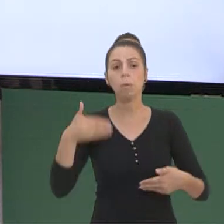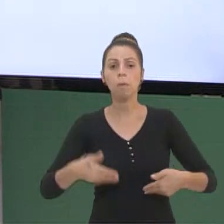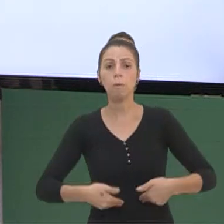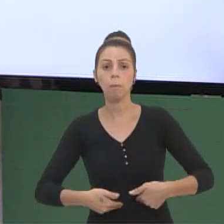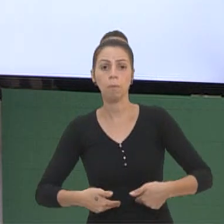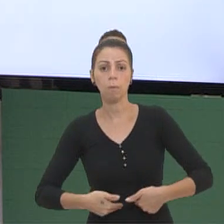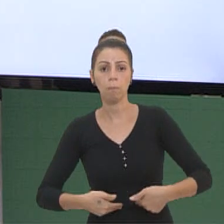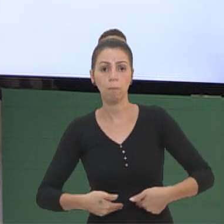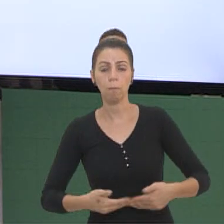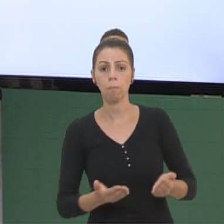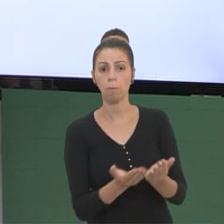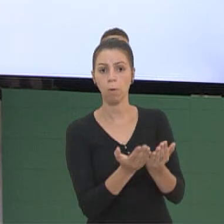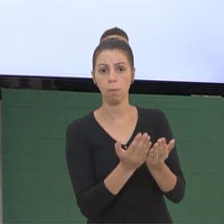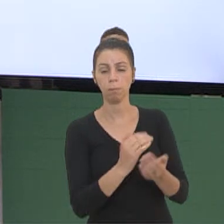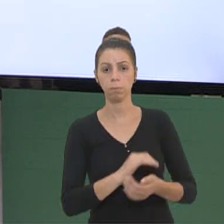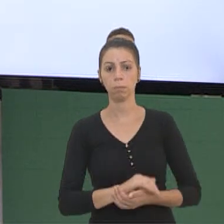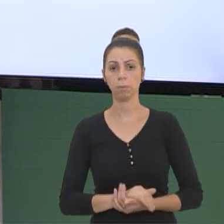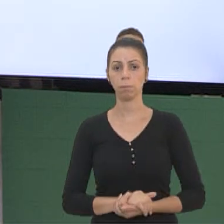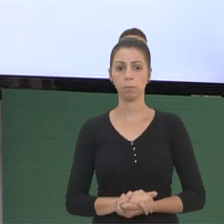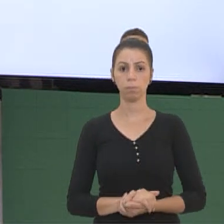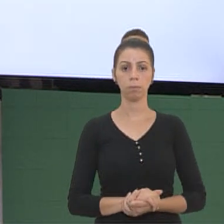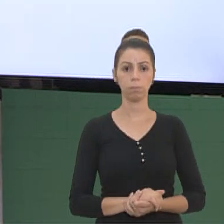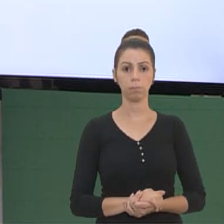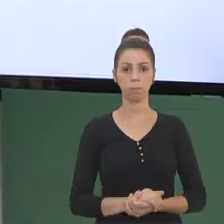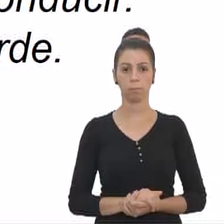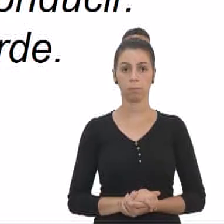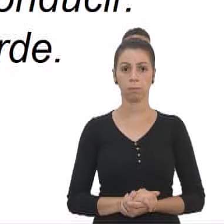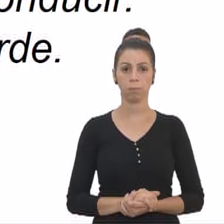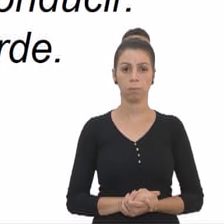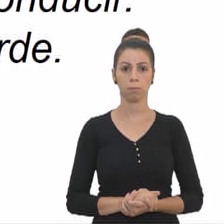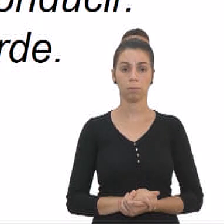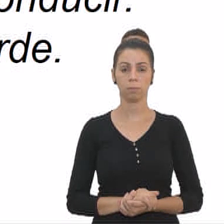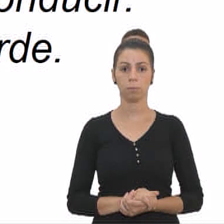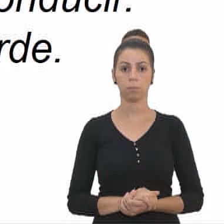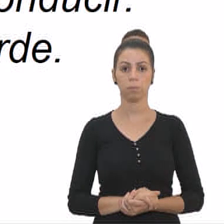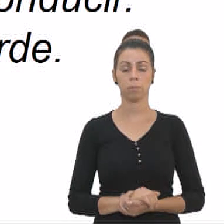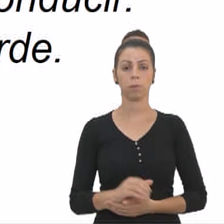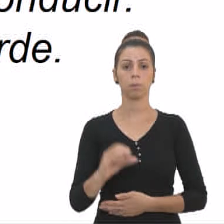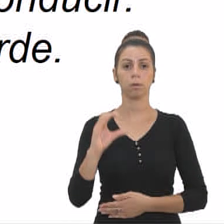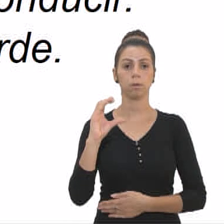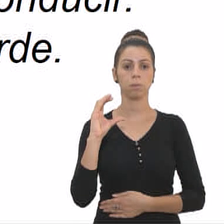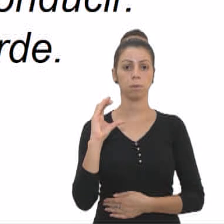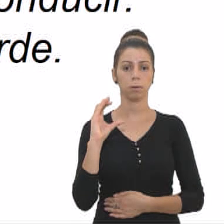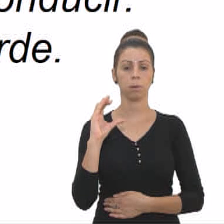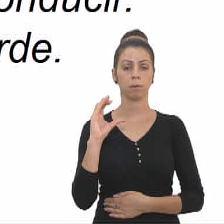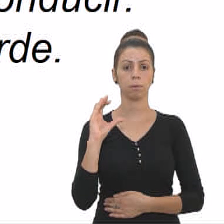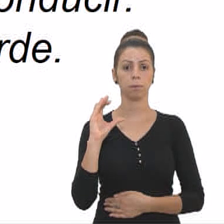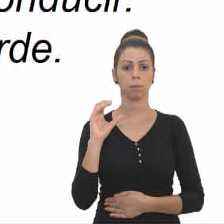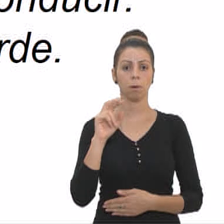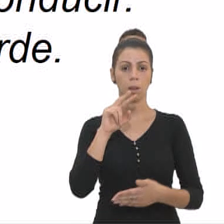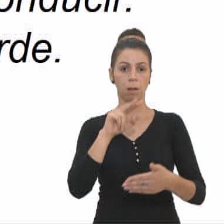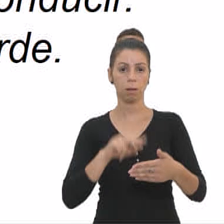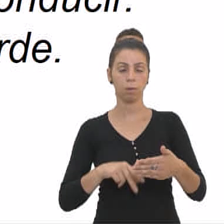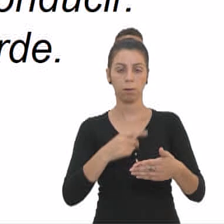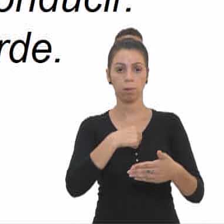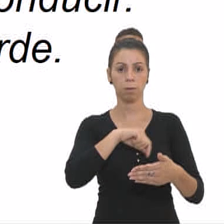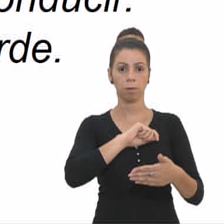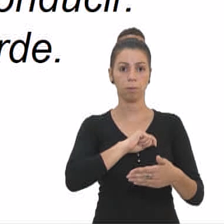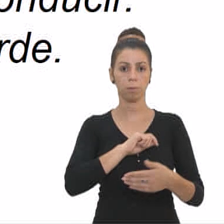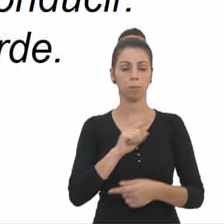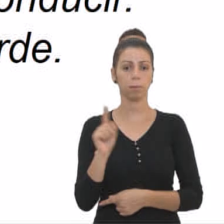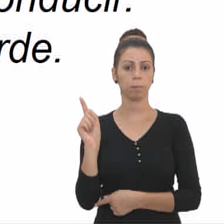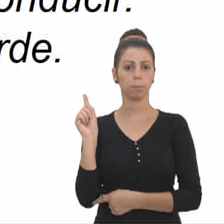Ellos lo han elegido. Letra C. Senhores, no beban se van